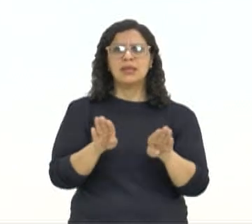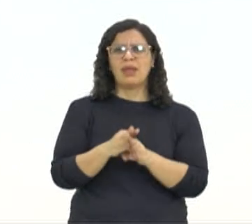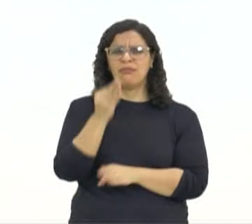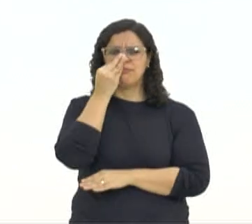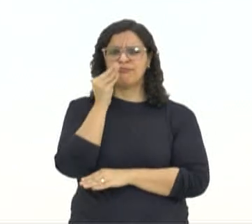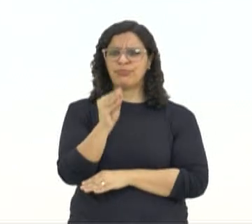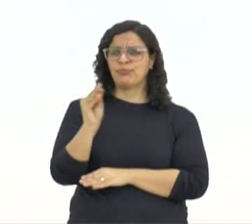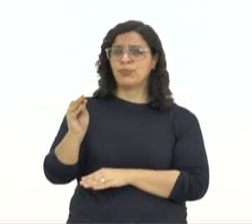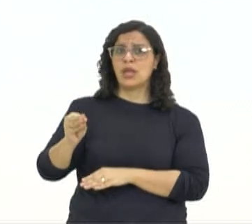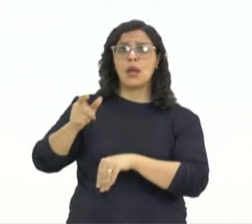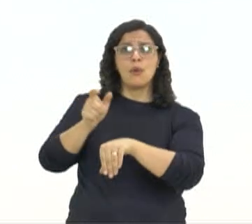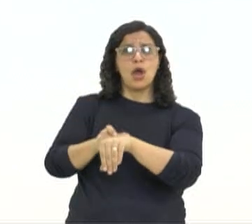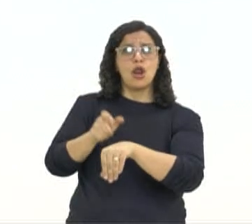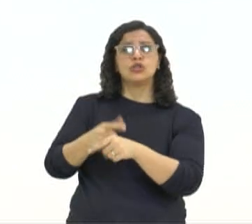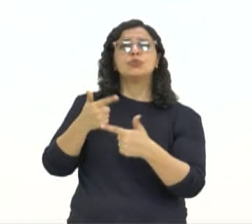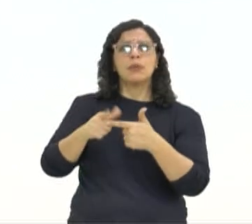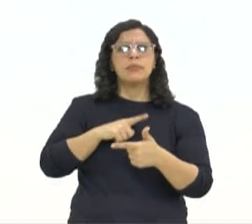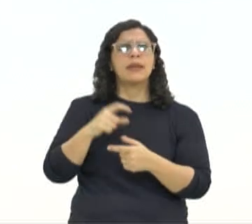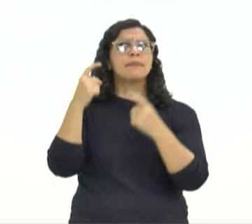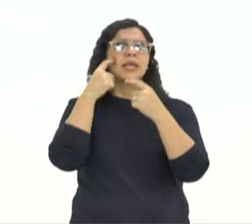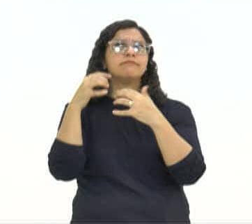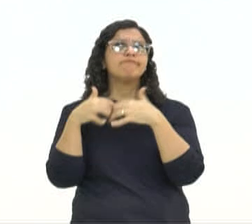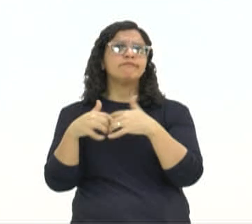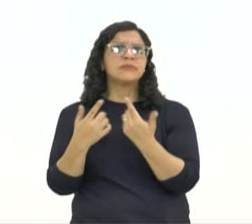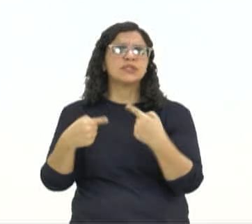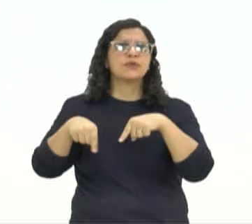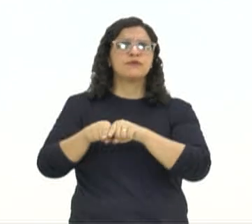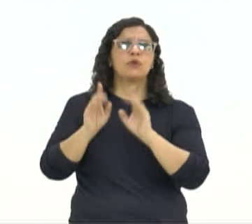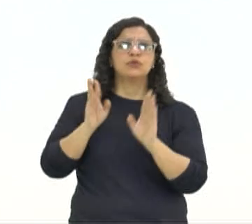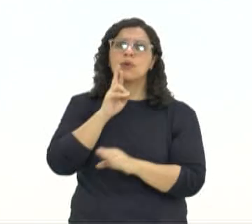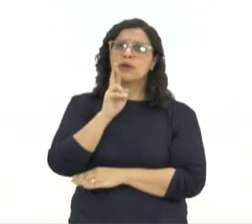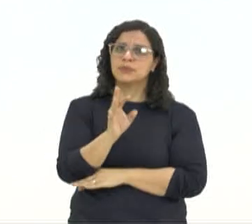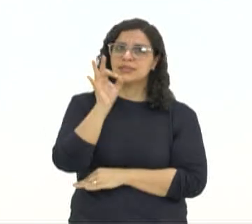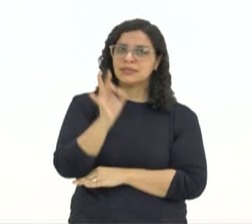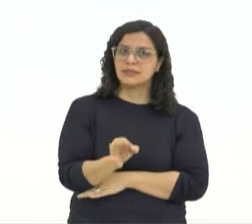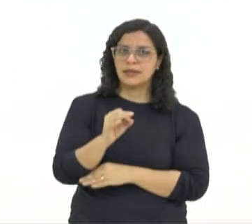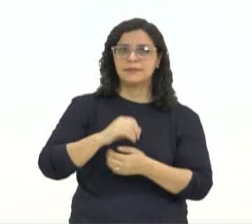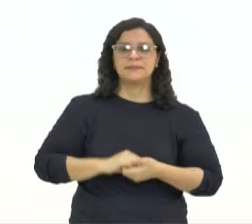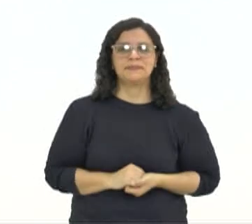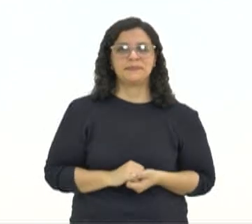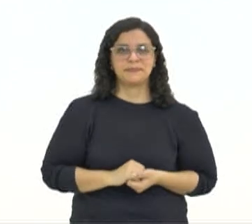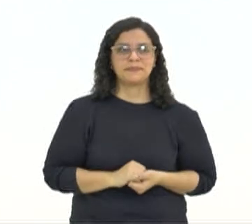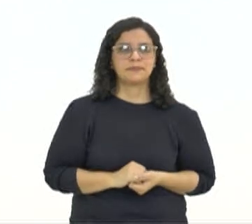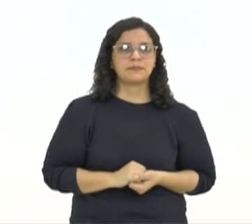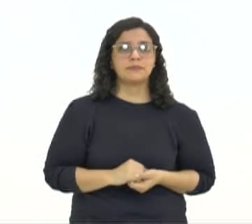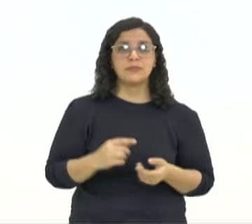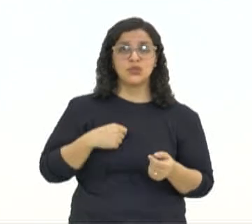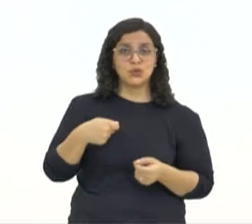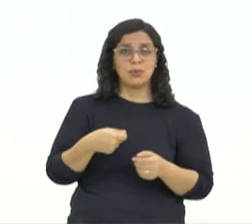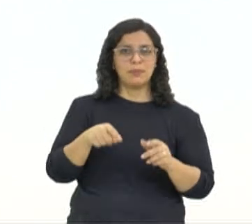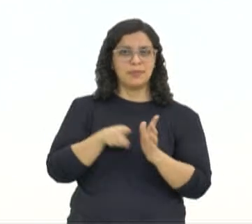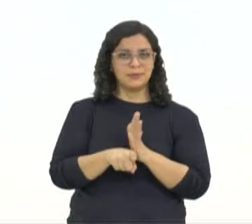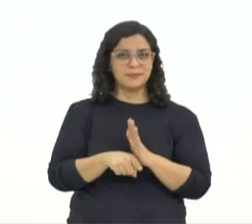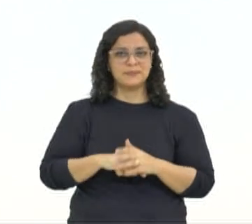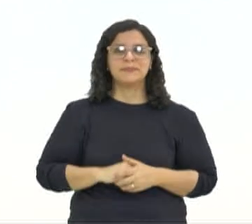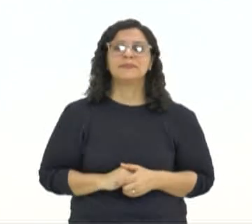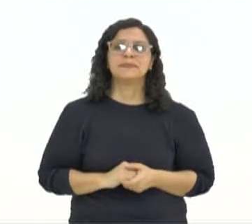os malefícios do relógio. Pensem um pouquinho, reflitam e nós já voltamos com a resposta correta dessa questão.